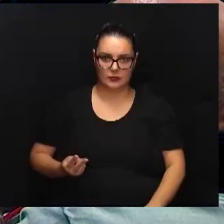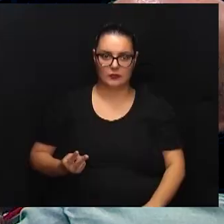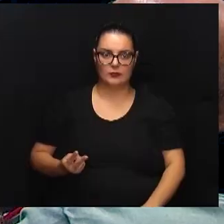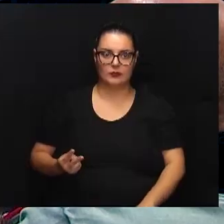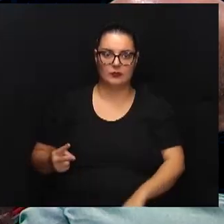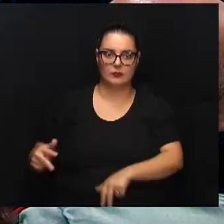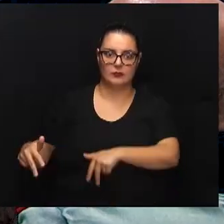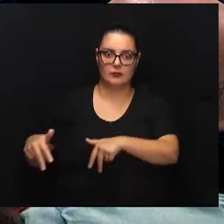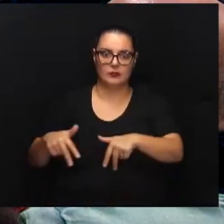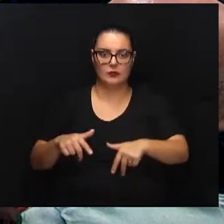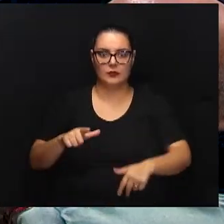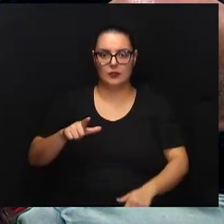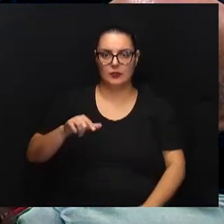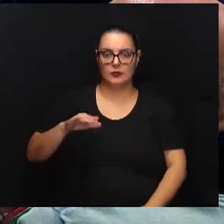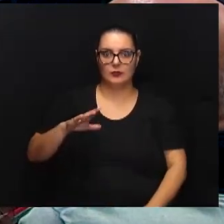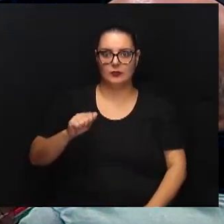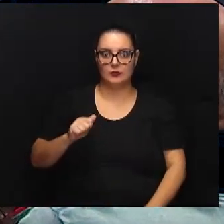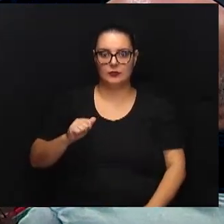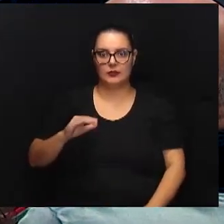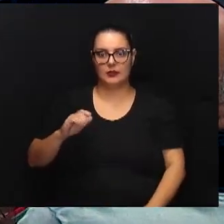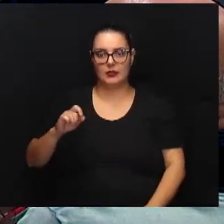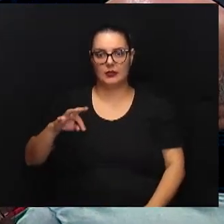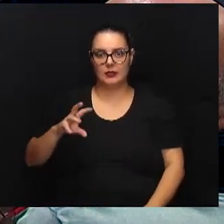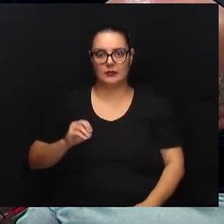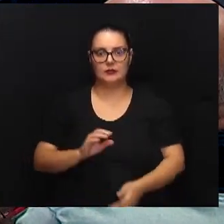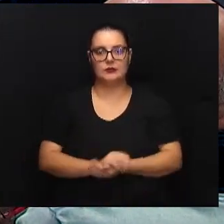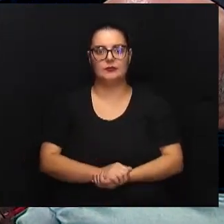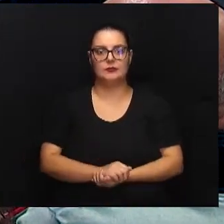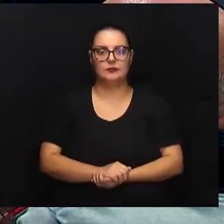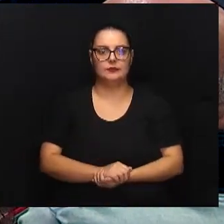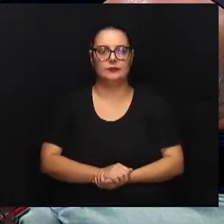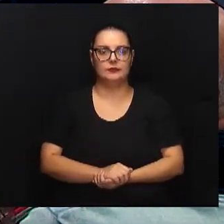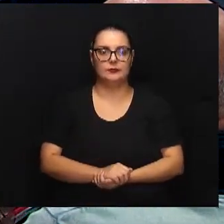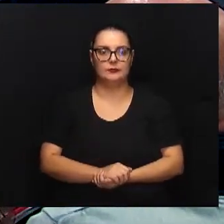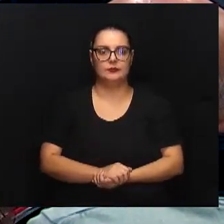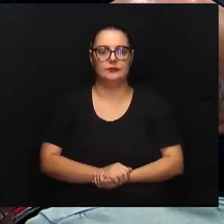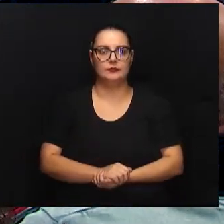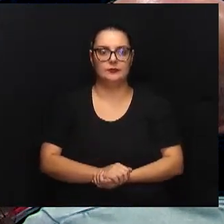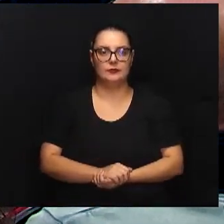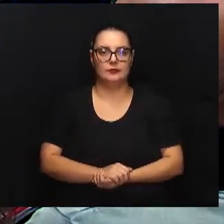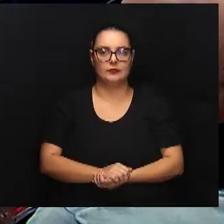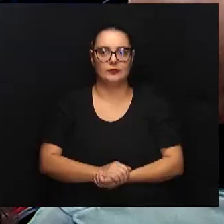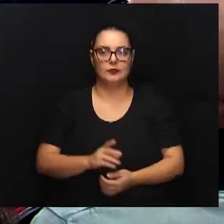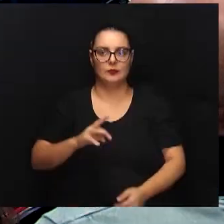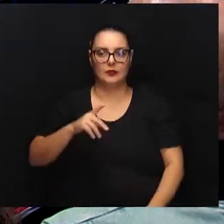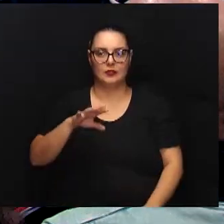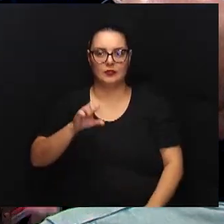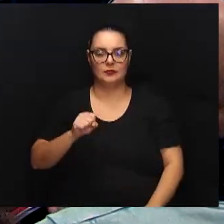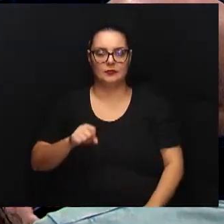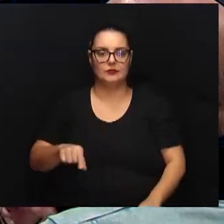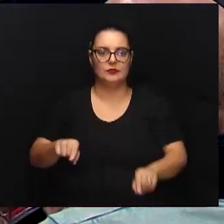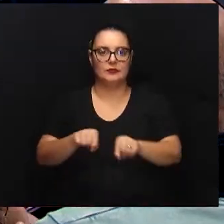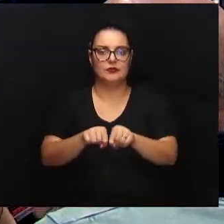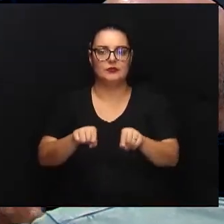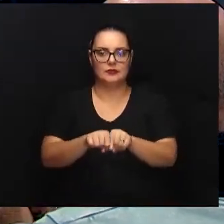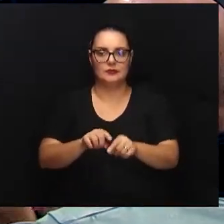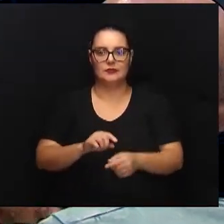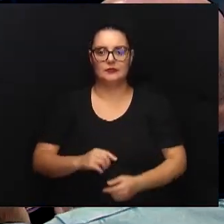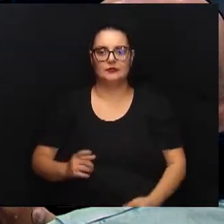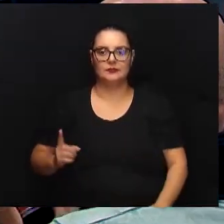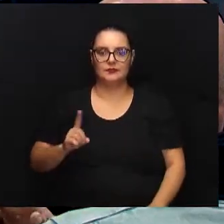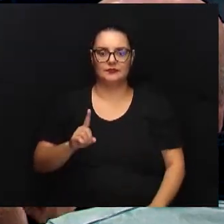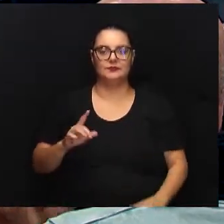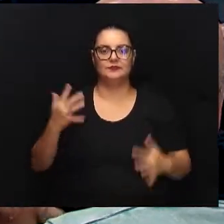diversas vezes, gostaria de chamar à frente Lúcia Castro. Ela é do Aos Brados e também estava